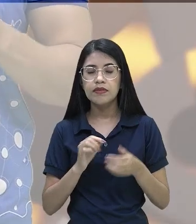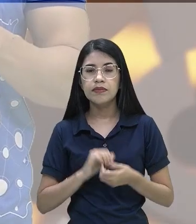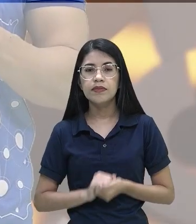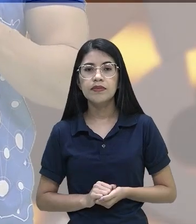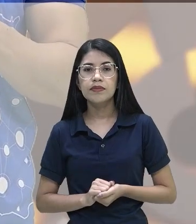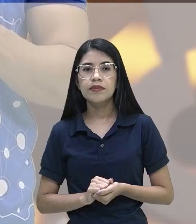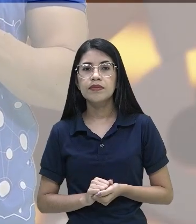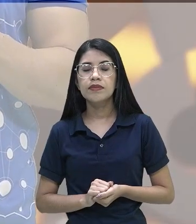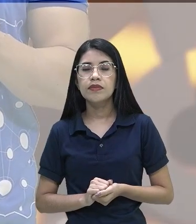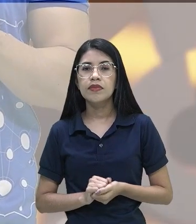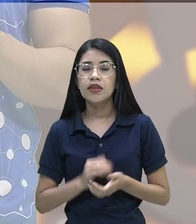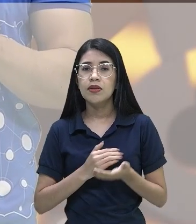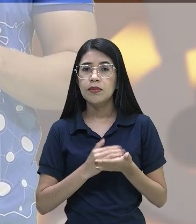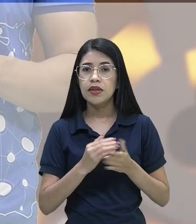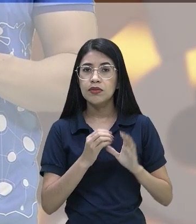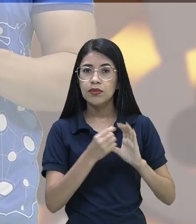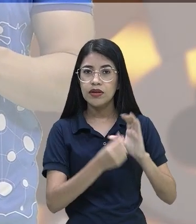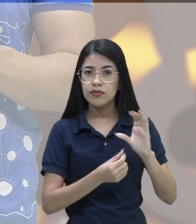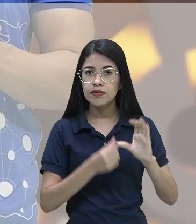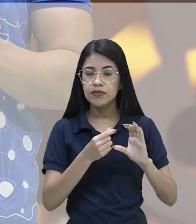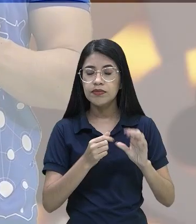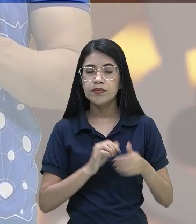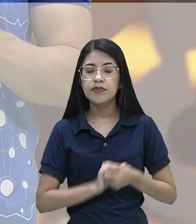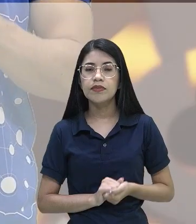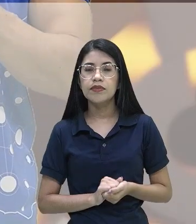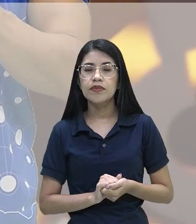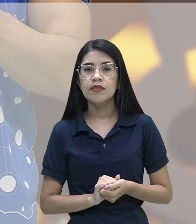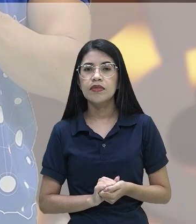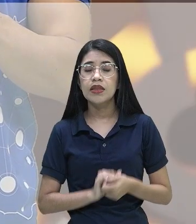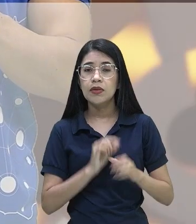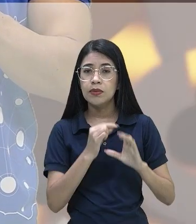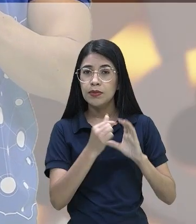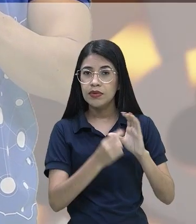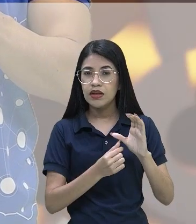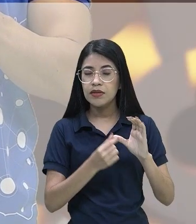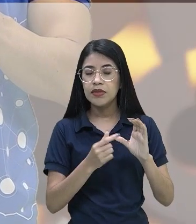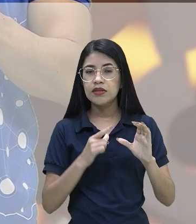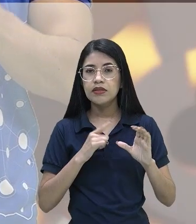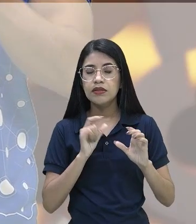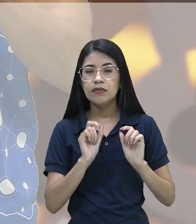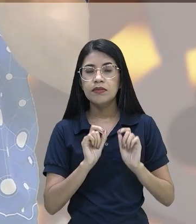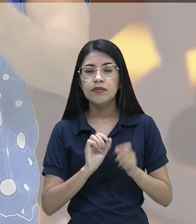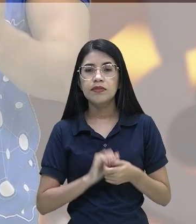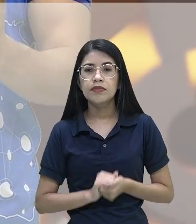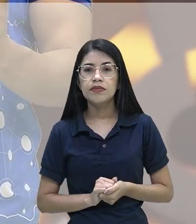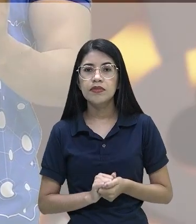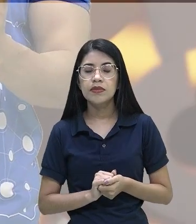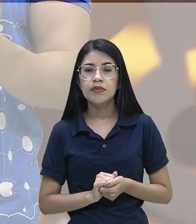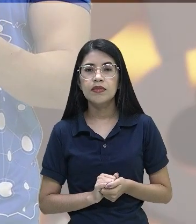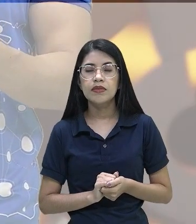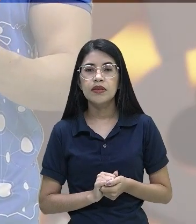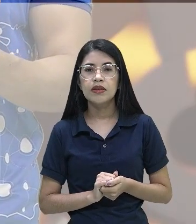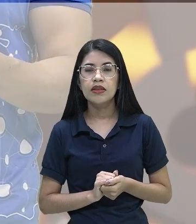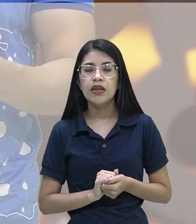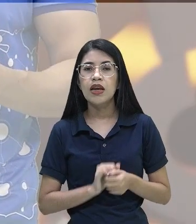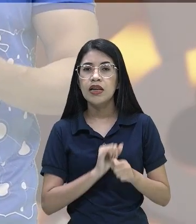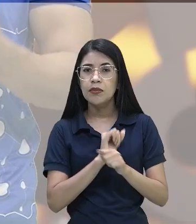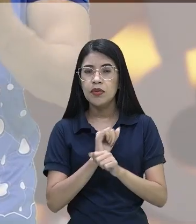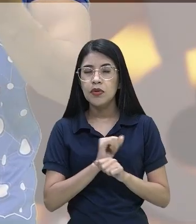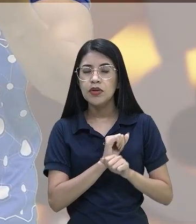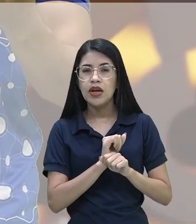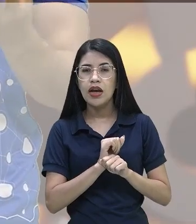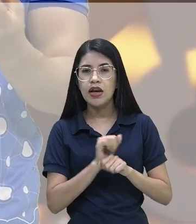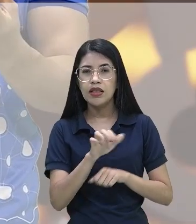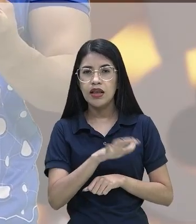dois. Vamos começar com o capitalismo. No capitalismo, a gente tem ali a defesa, né, da propriedade privada e